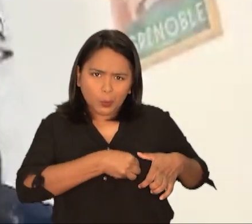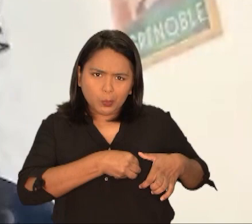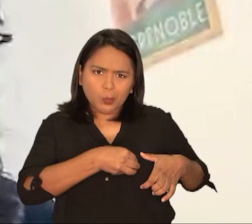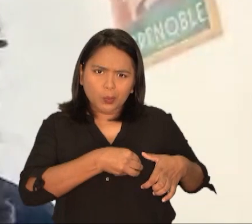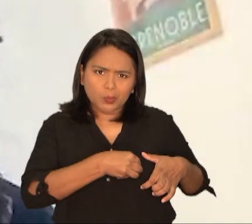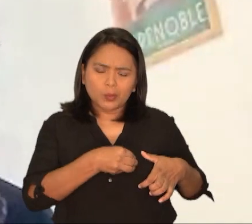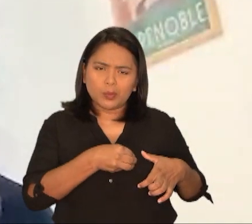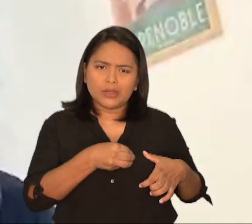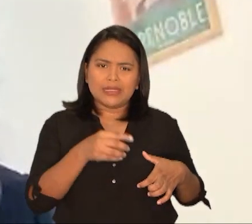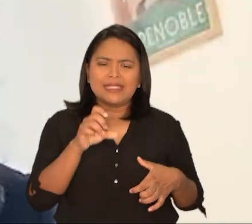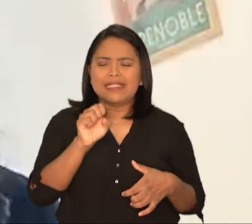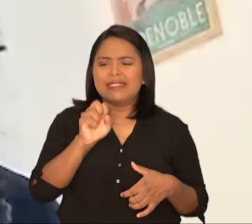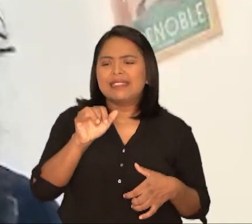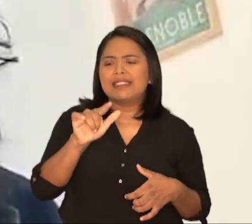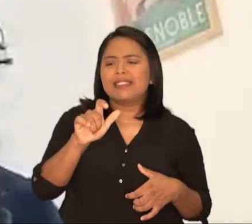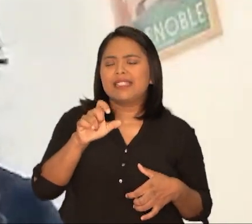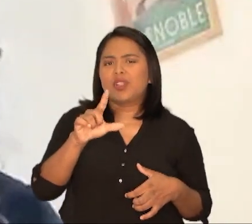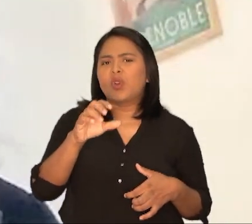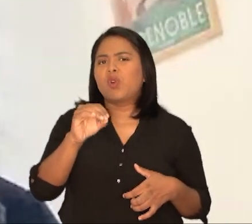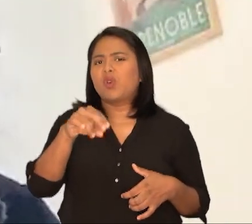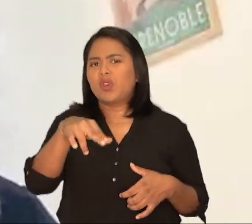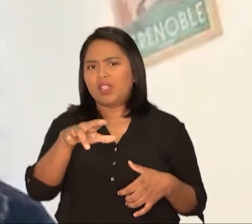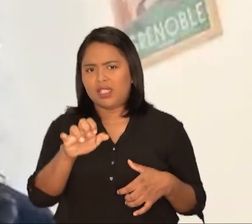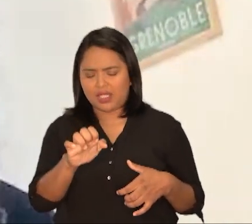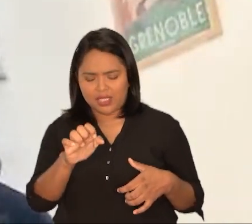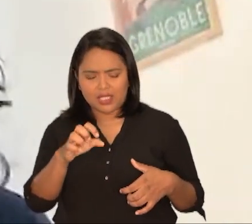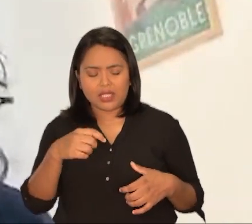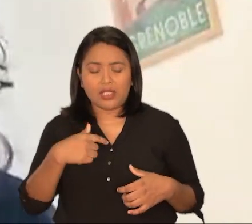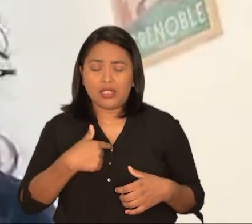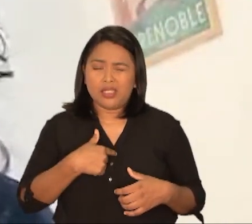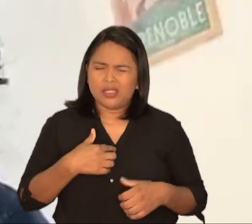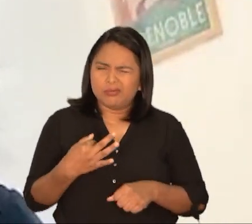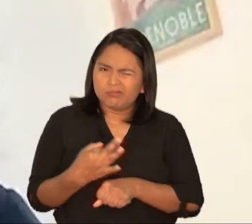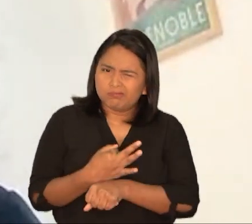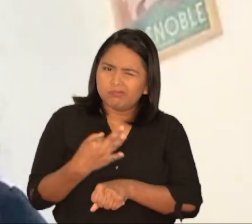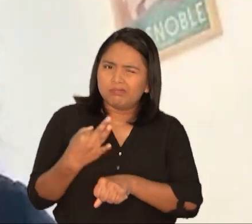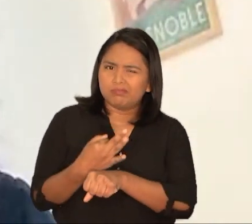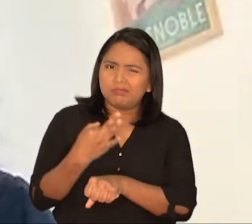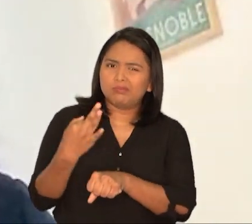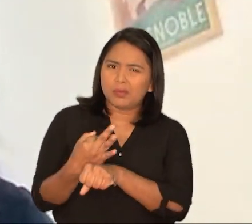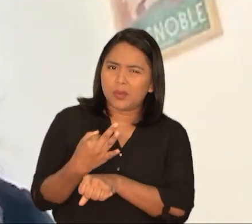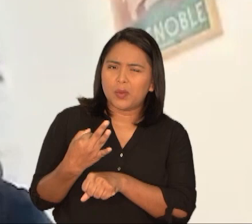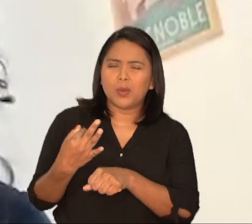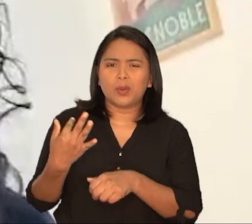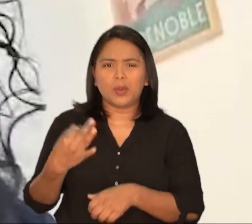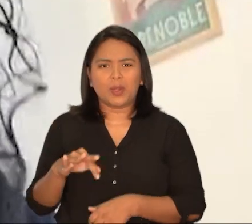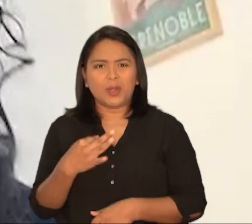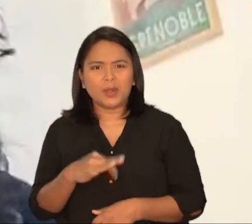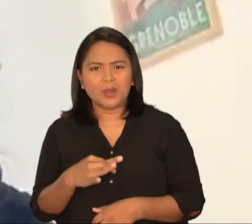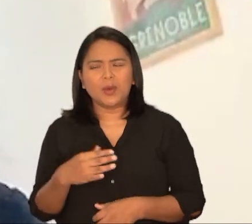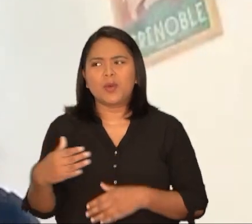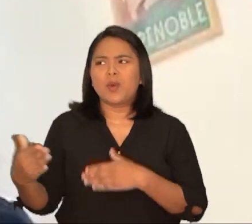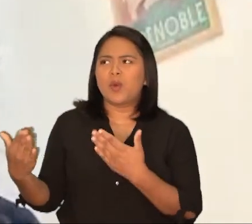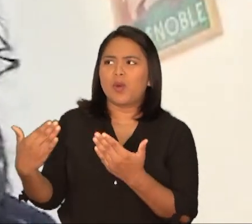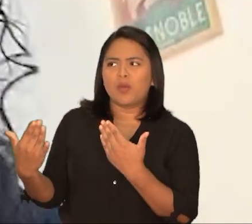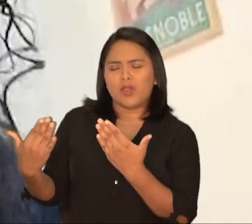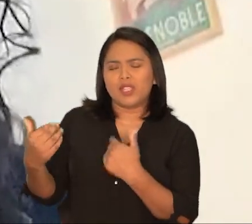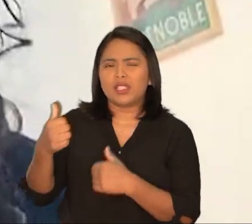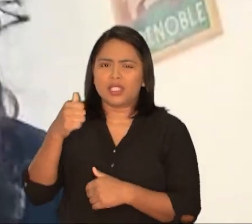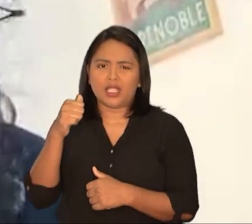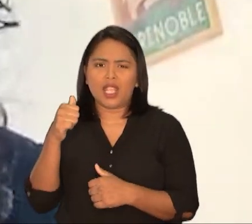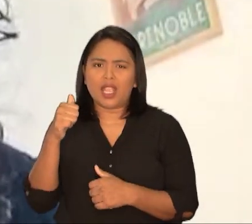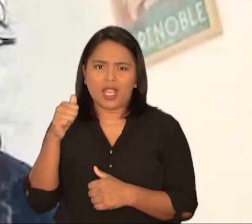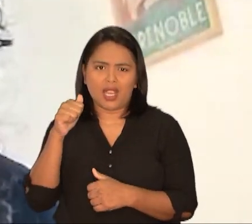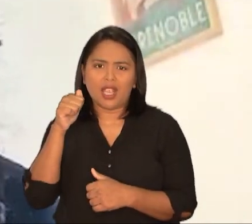eu vou aleitar, e aí eu tirei os bicos e tive que aguentar a dor. Eu conversei com uma amiga que ela passou por